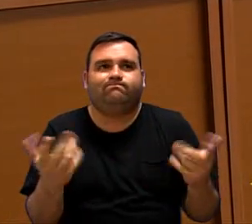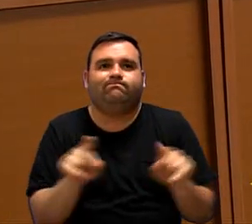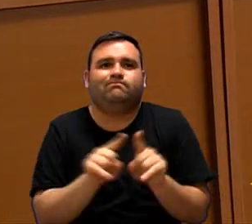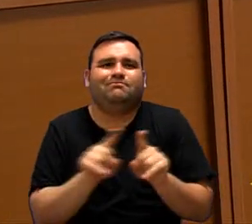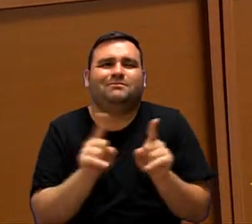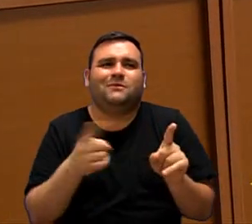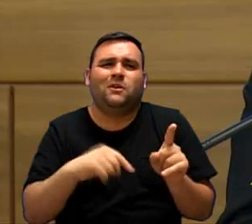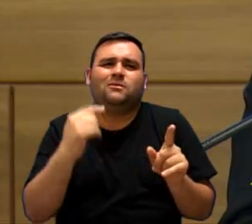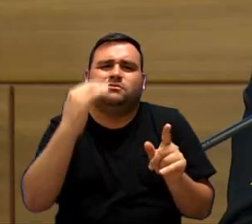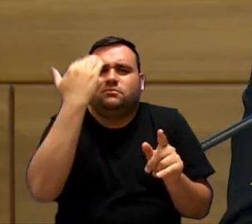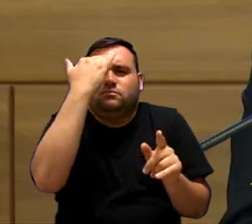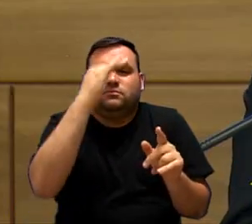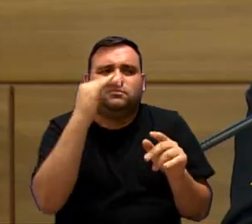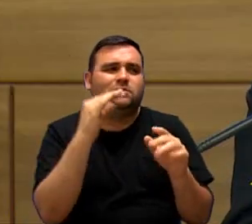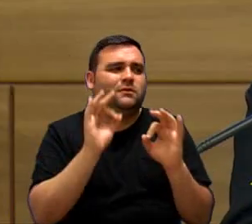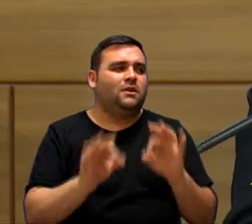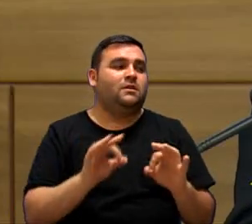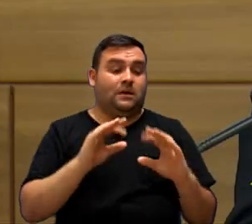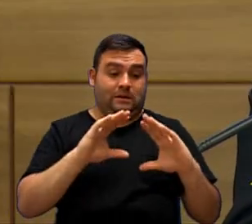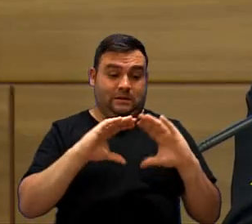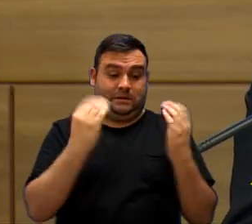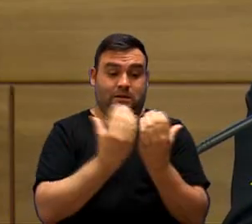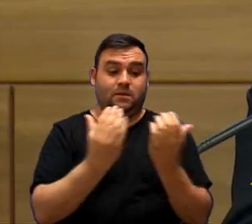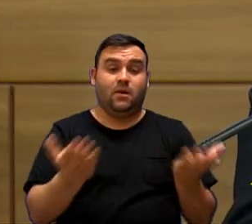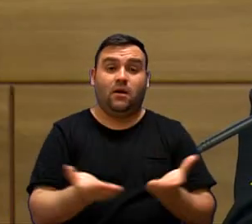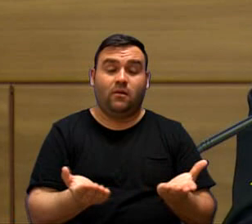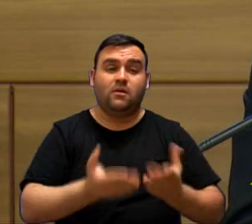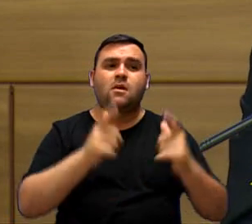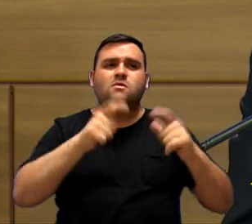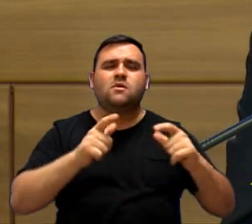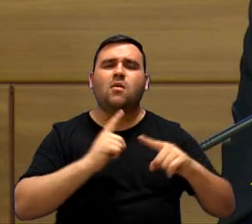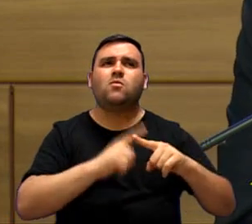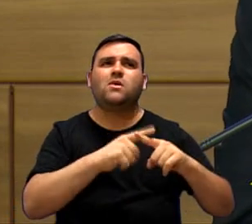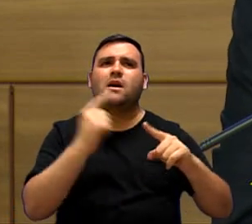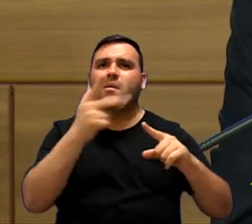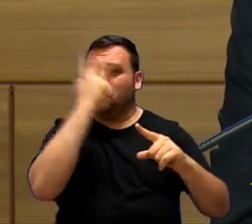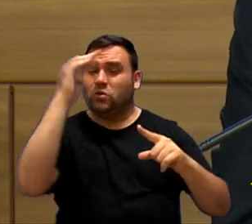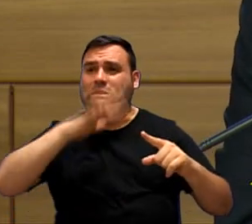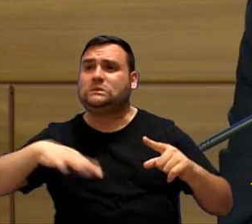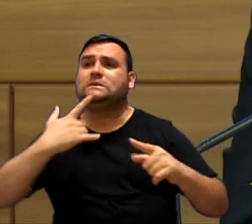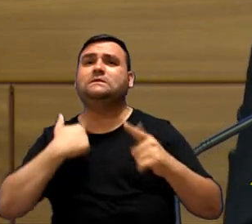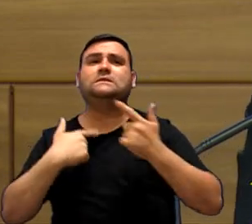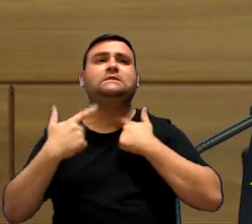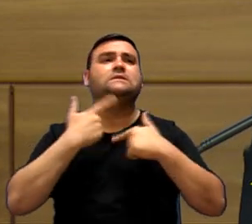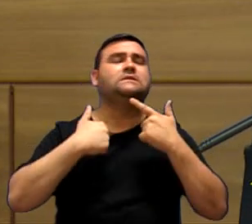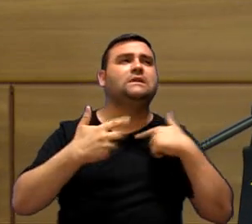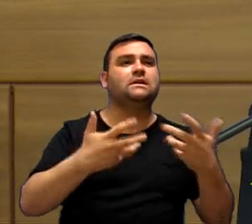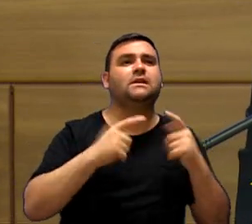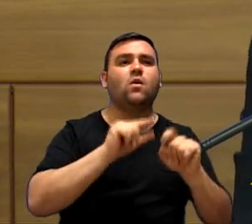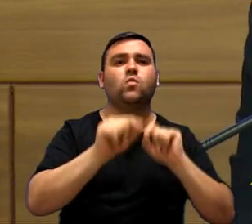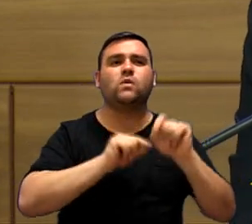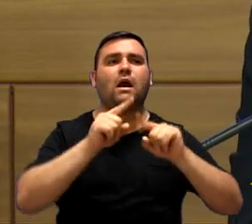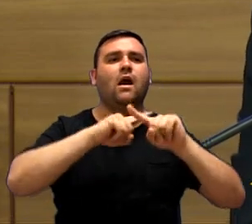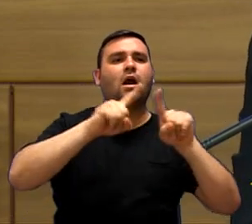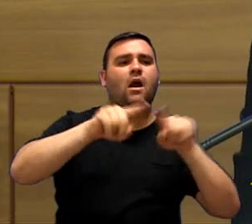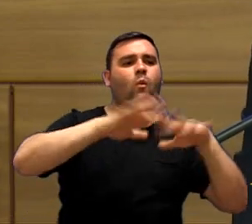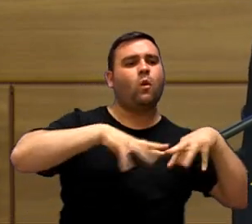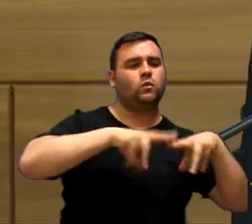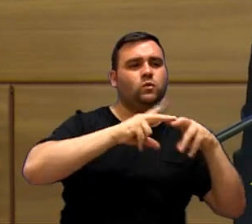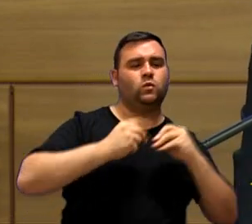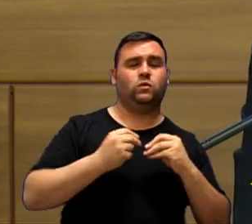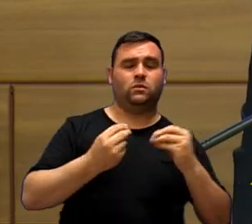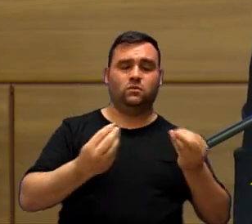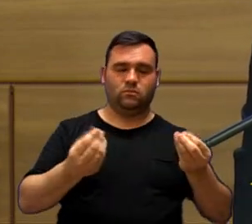E é compreensível, né? Essa casa, na verdade, é onde ecoam as aspirações, as reclamações da